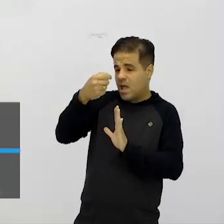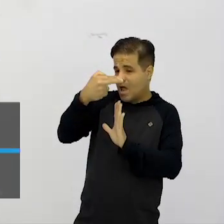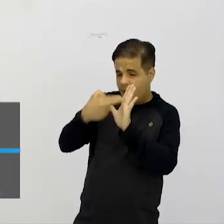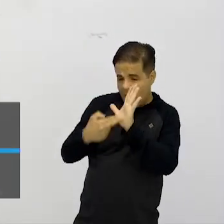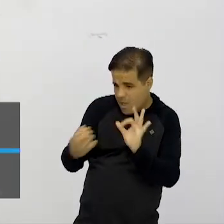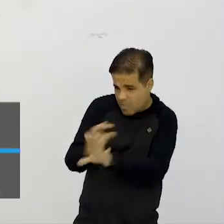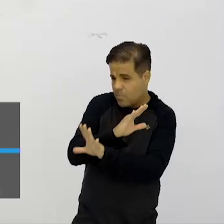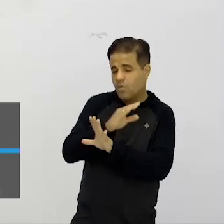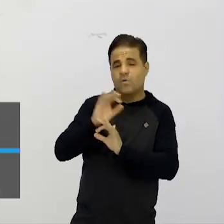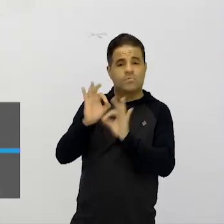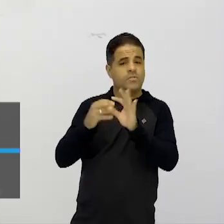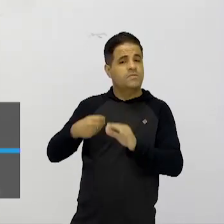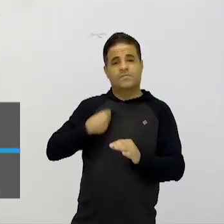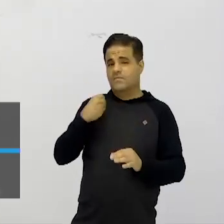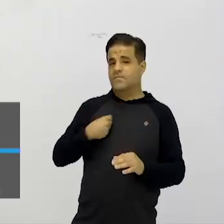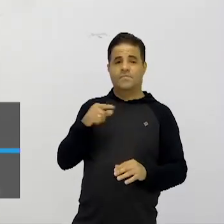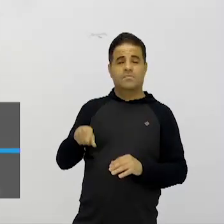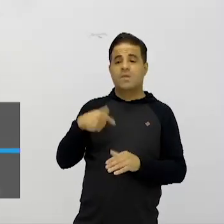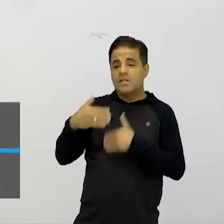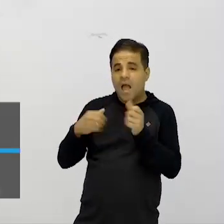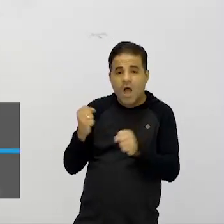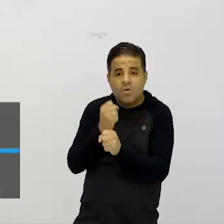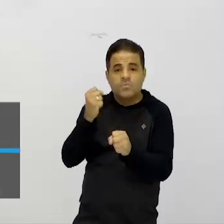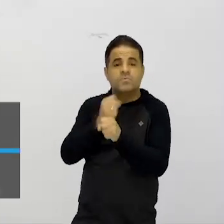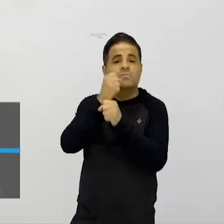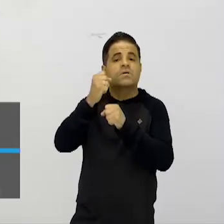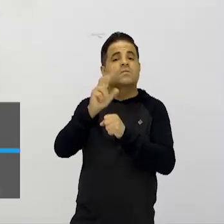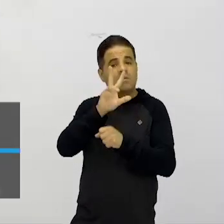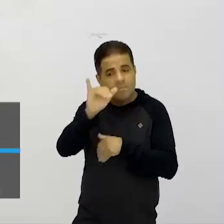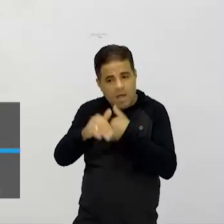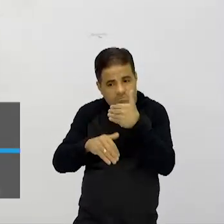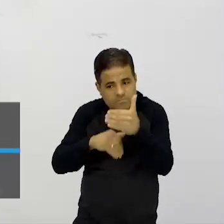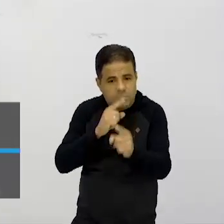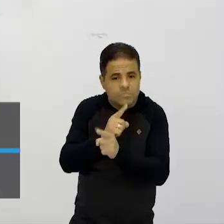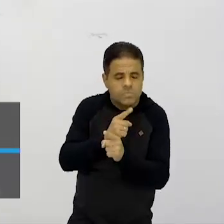em projeto de vida, até porque ele está construindo e vai